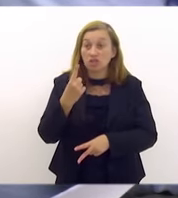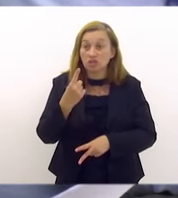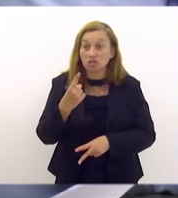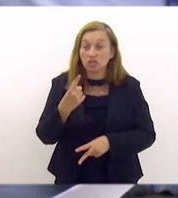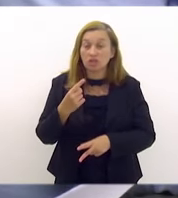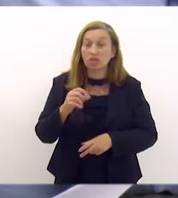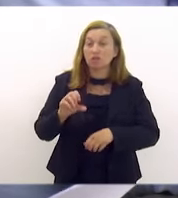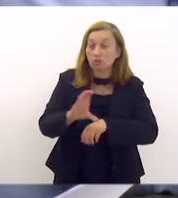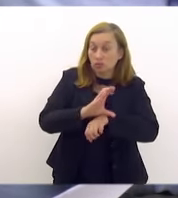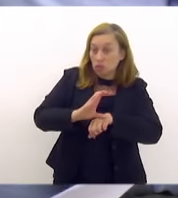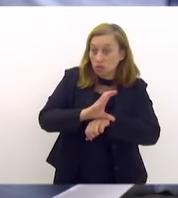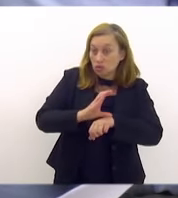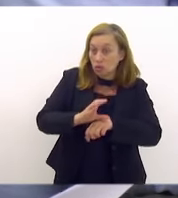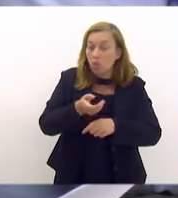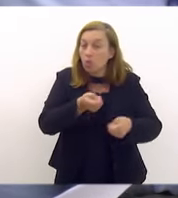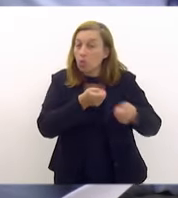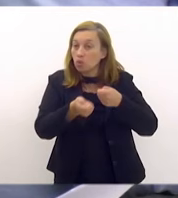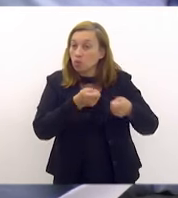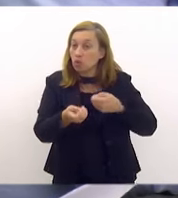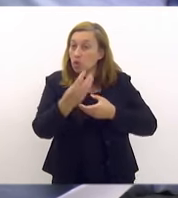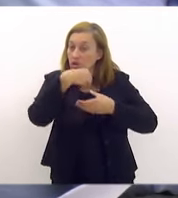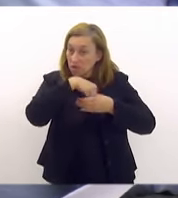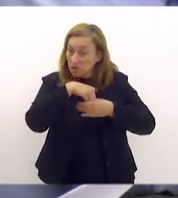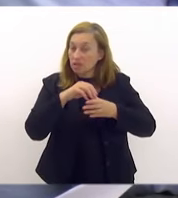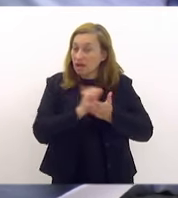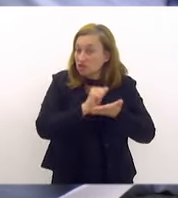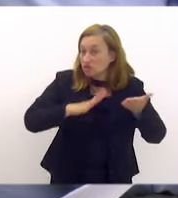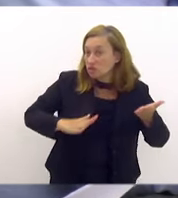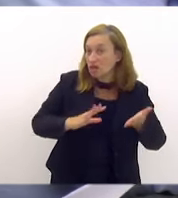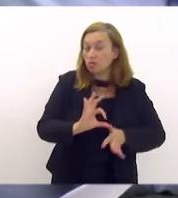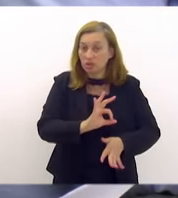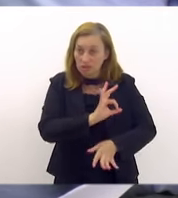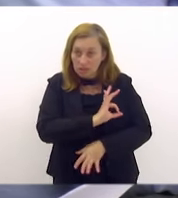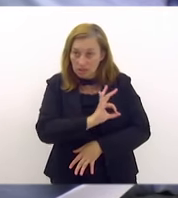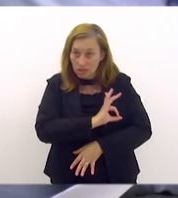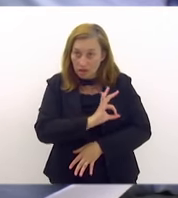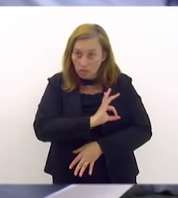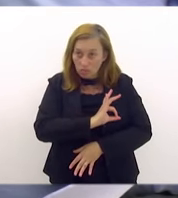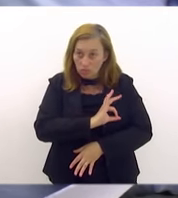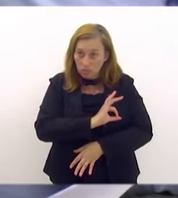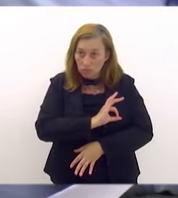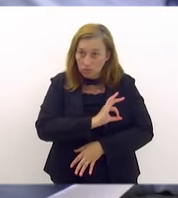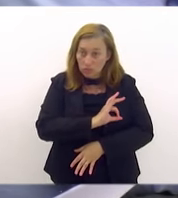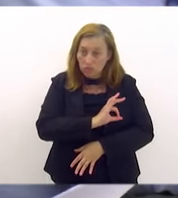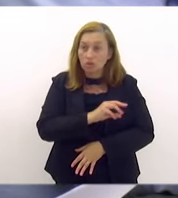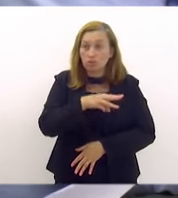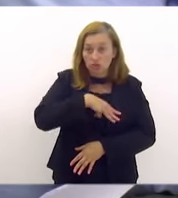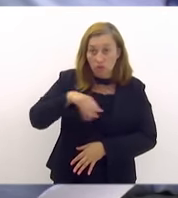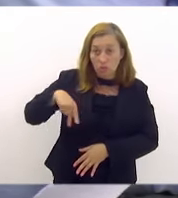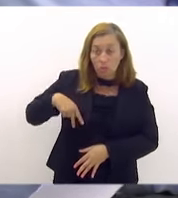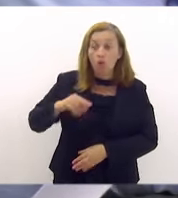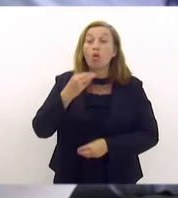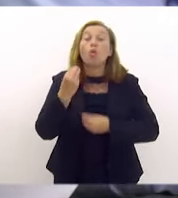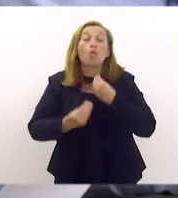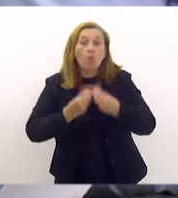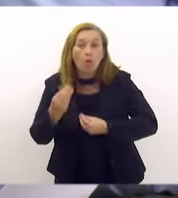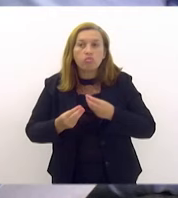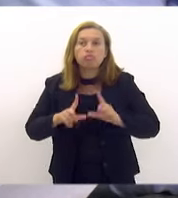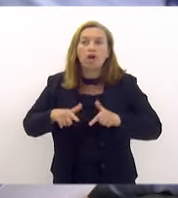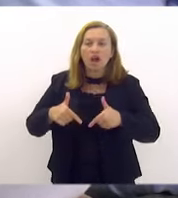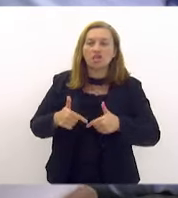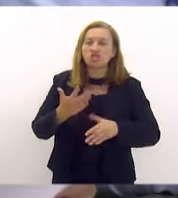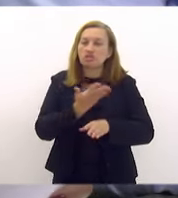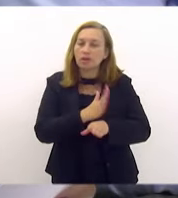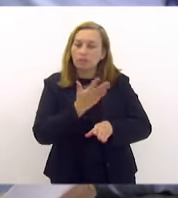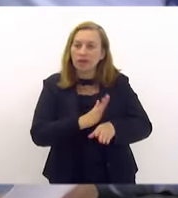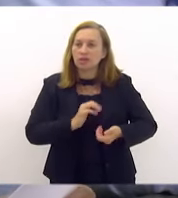na nossa Constituição como controle externo a atividade policial ser uma das atribuições do Ministério Público como isso funciona na